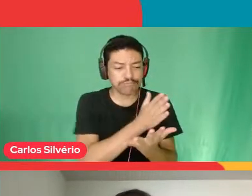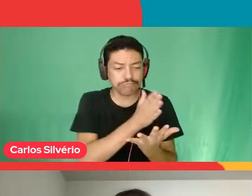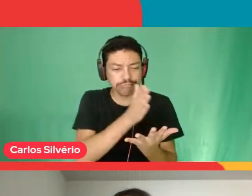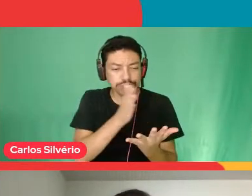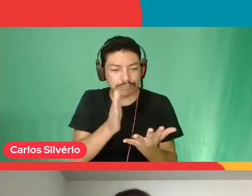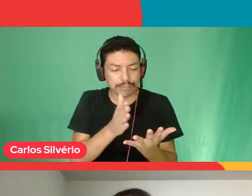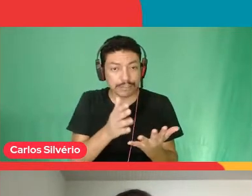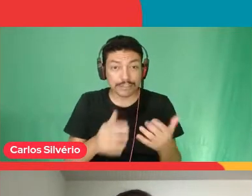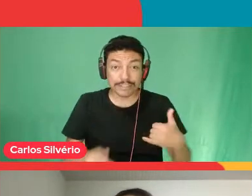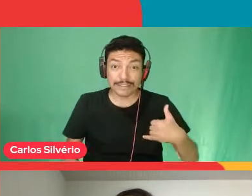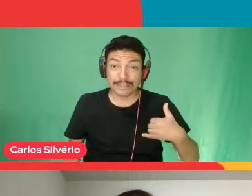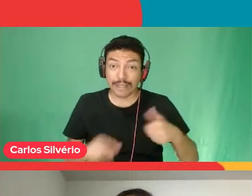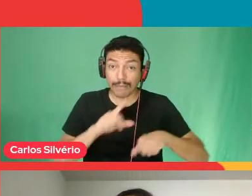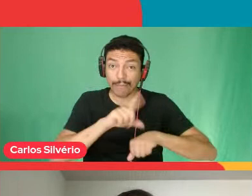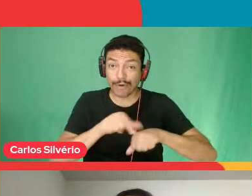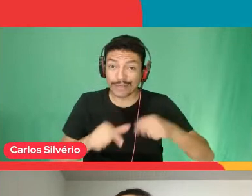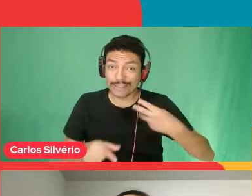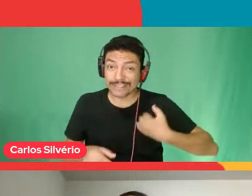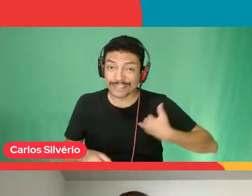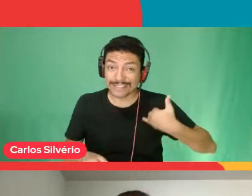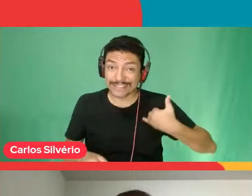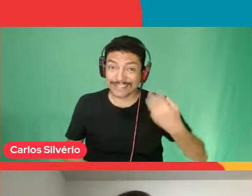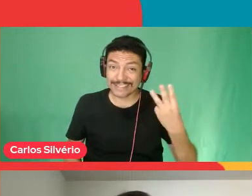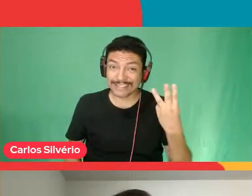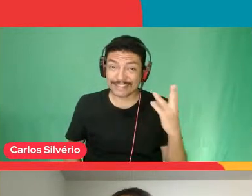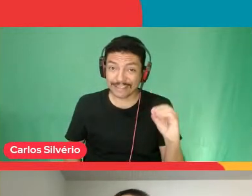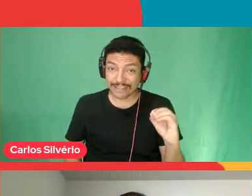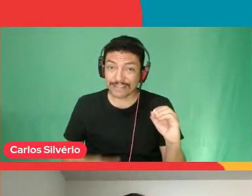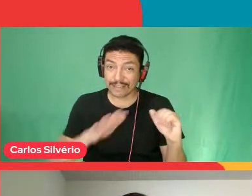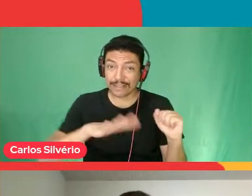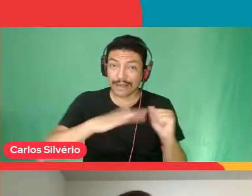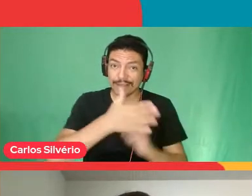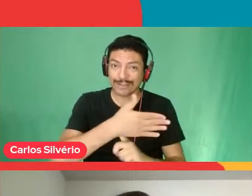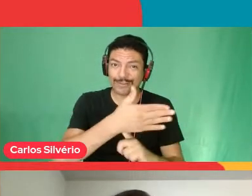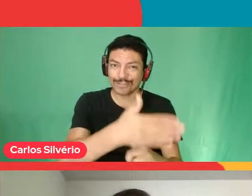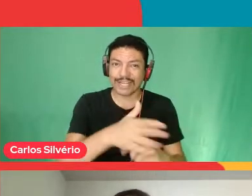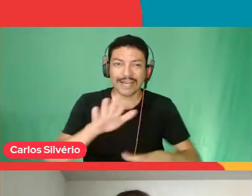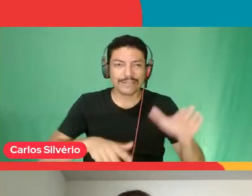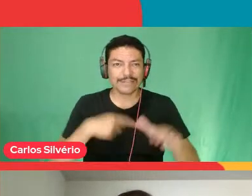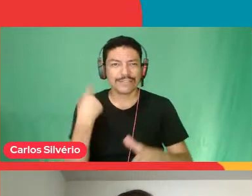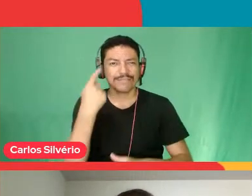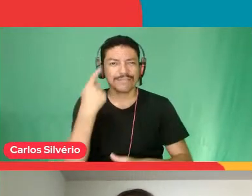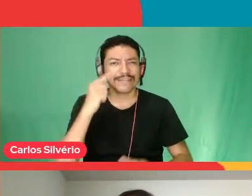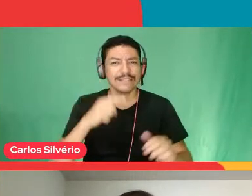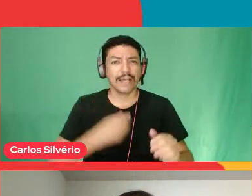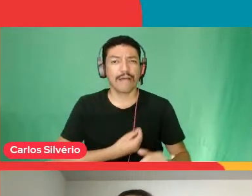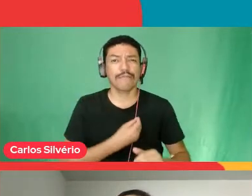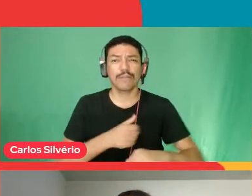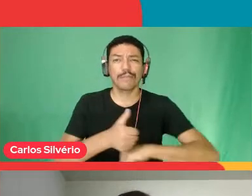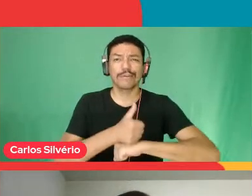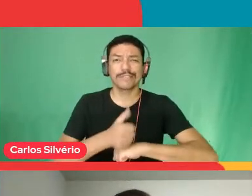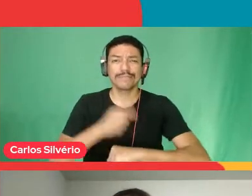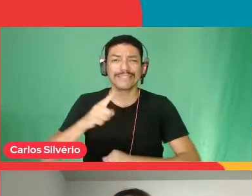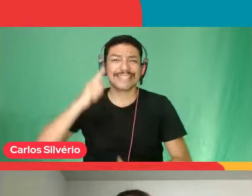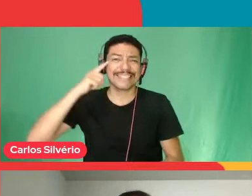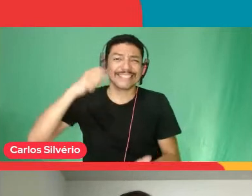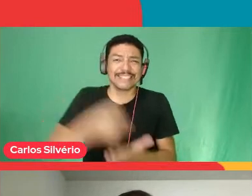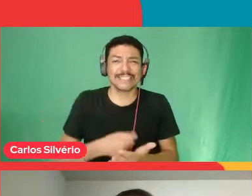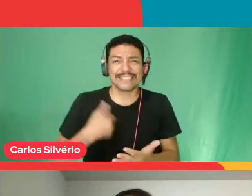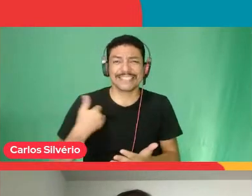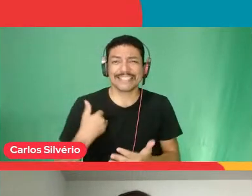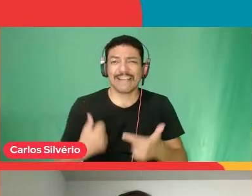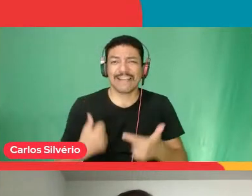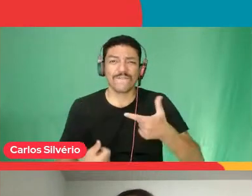anos na área da tecnologia. Muitas vezes a gente acha que nossa vida profissional tem que estar definida com 20 anos,